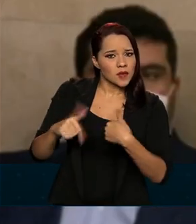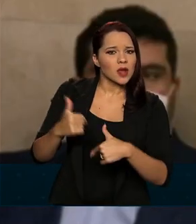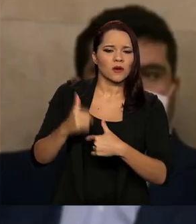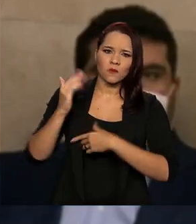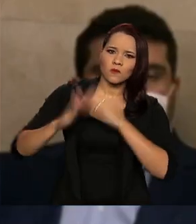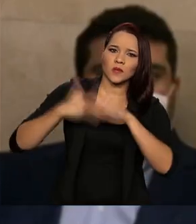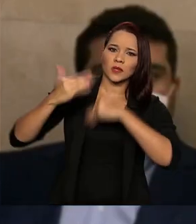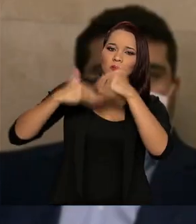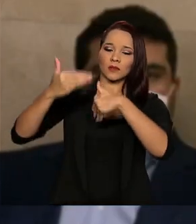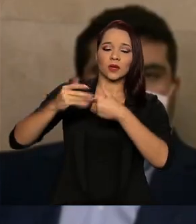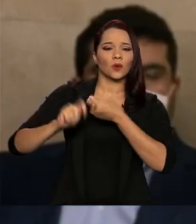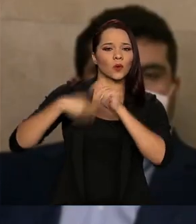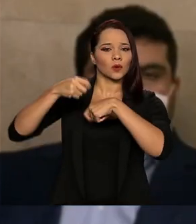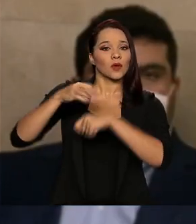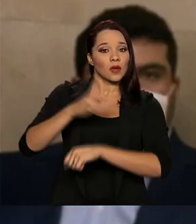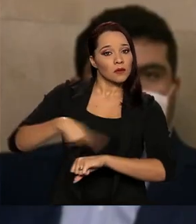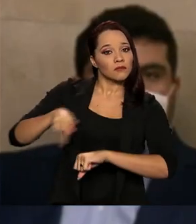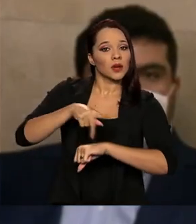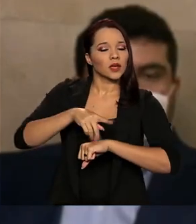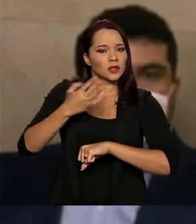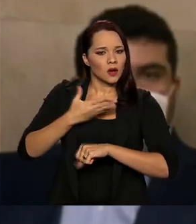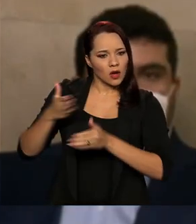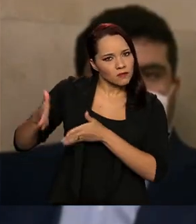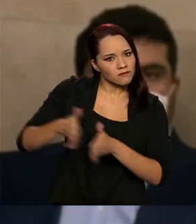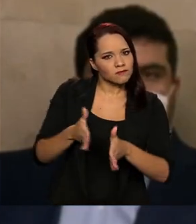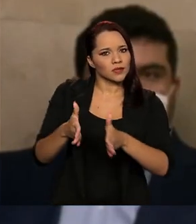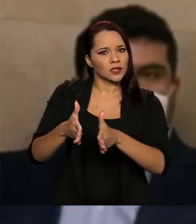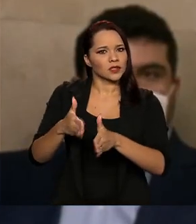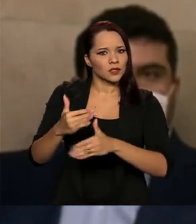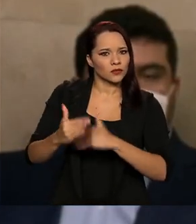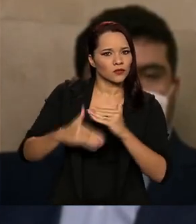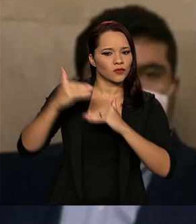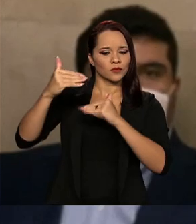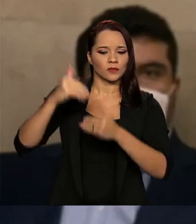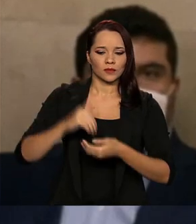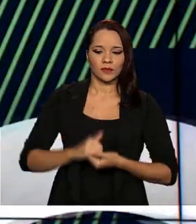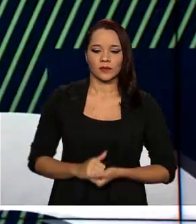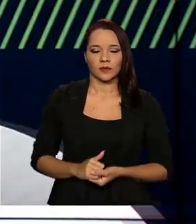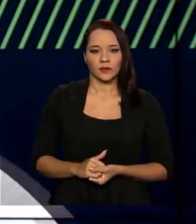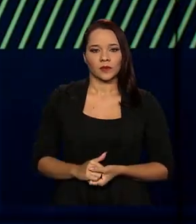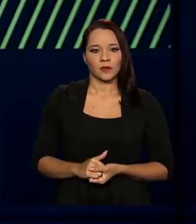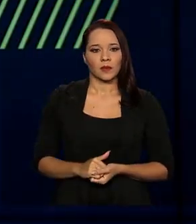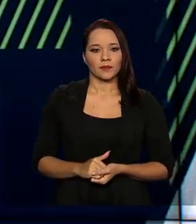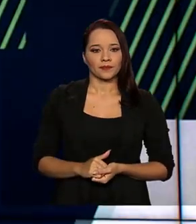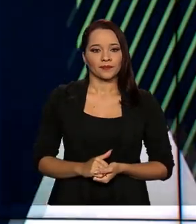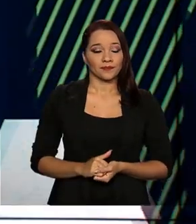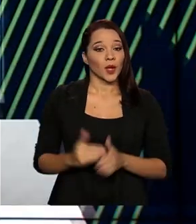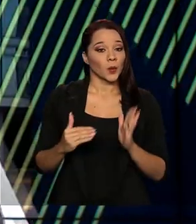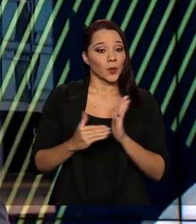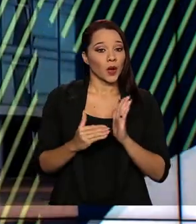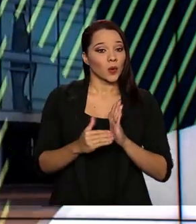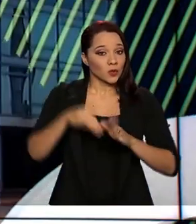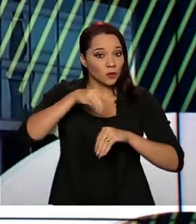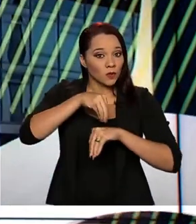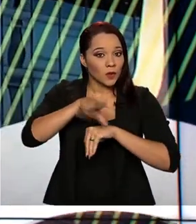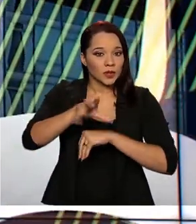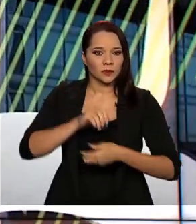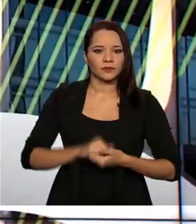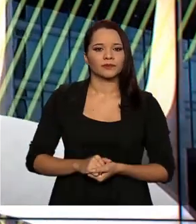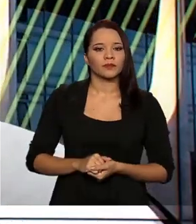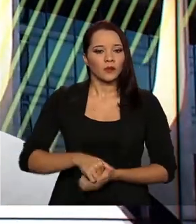econômico. Isso aqui é um país que está caminhando na direção da sua vocação. E uma última informação,